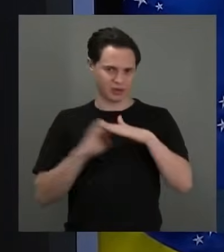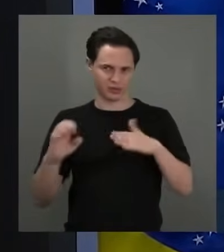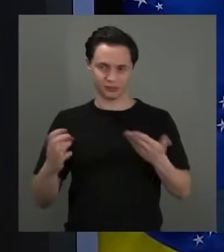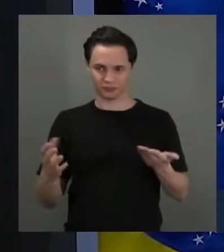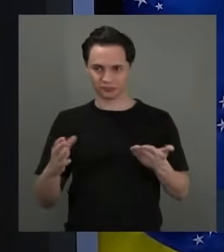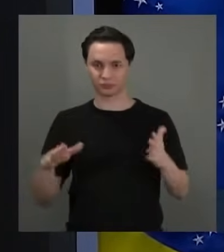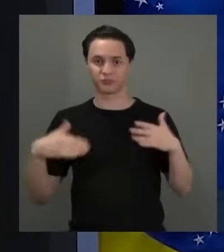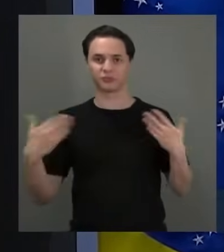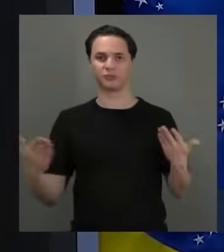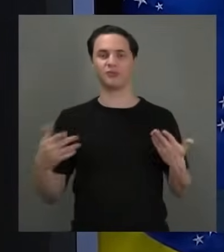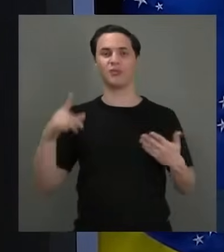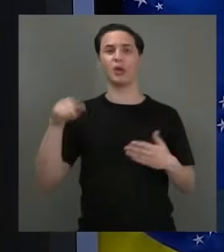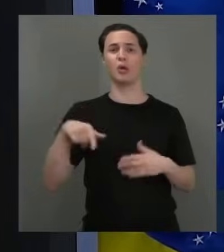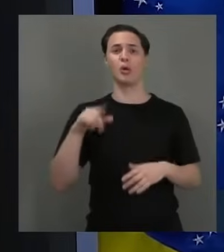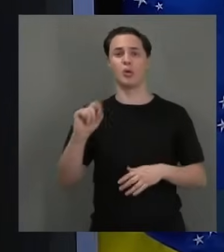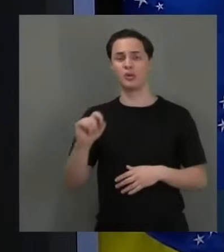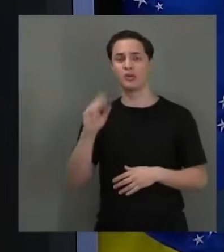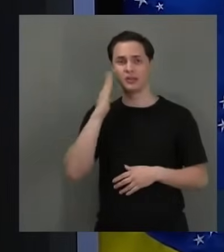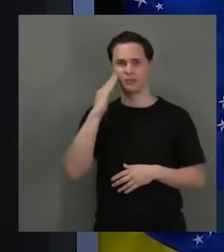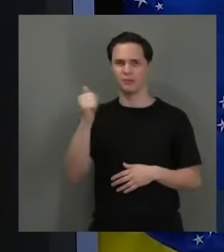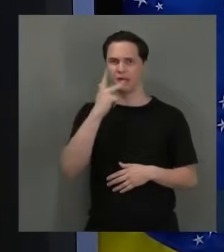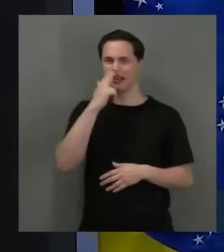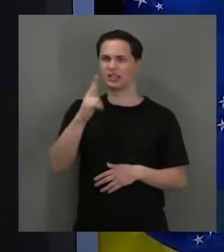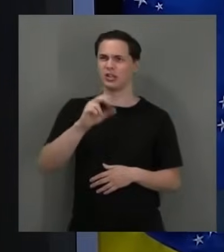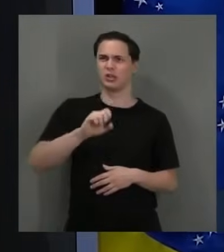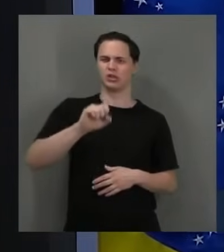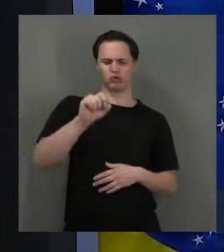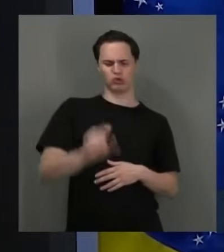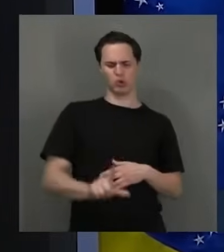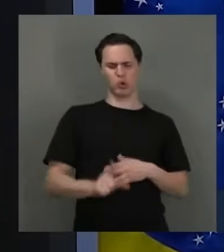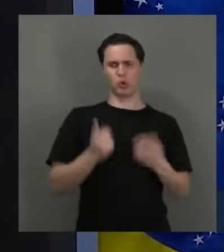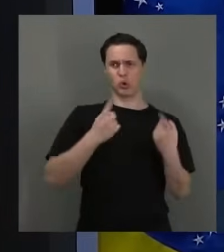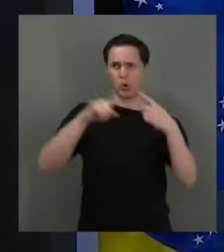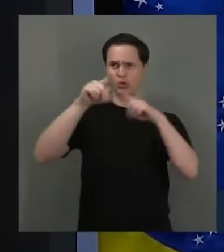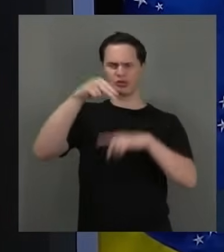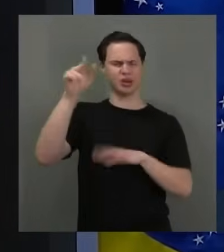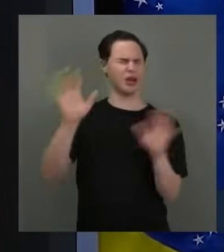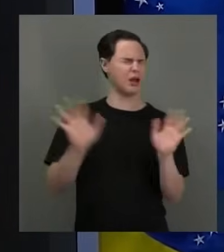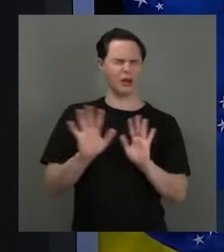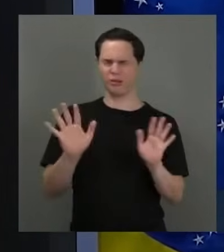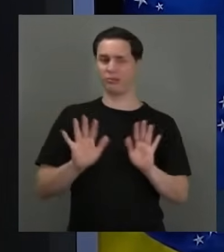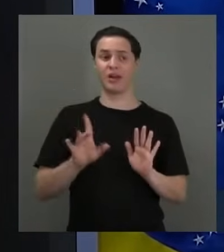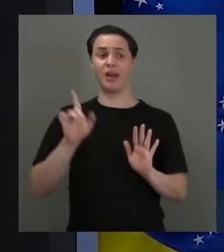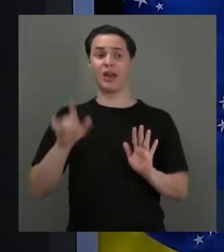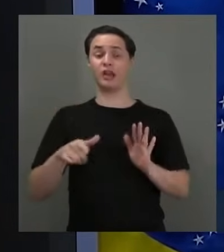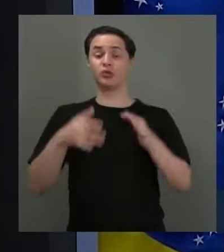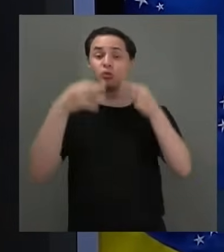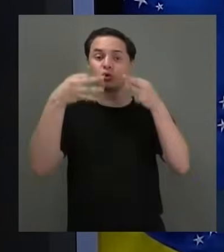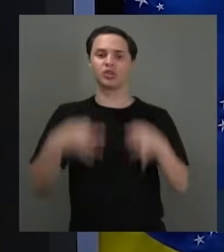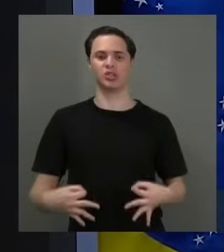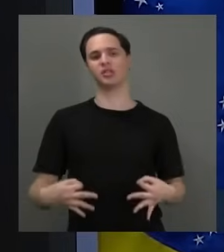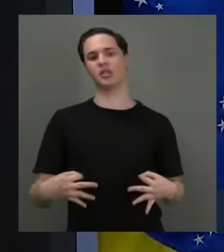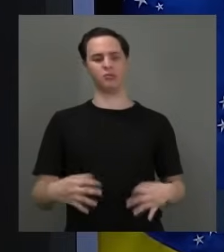questão de sul contra norte, nada disso aí. Isso significa justiça com as nossas montadoras.